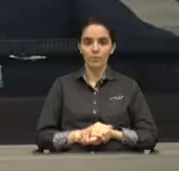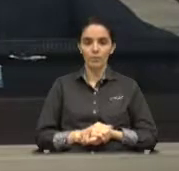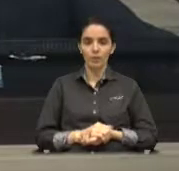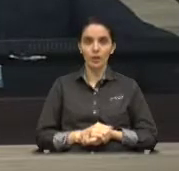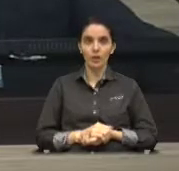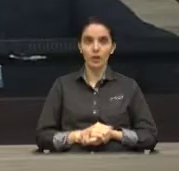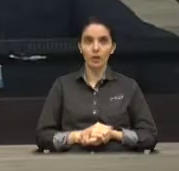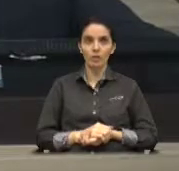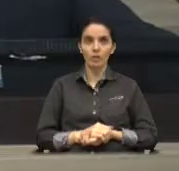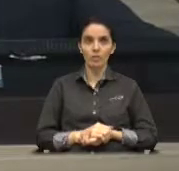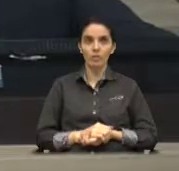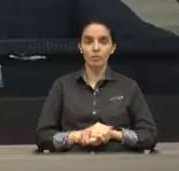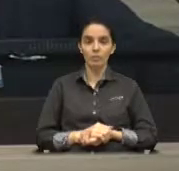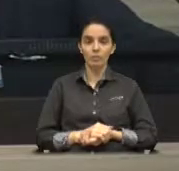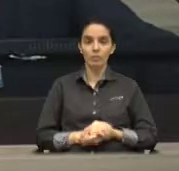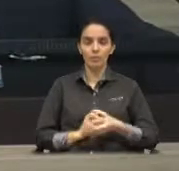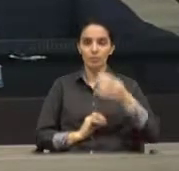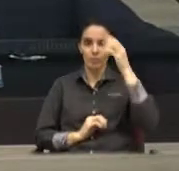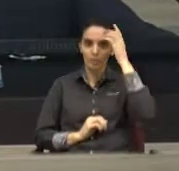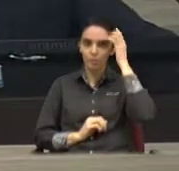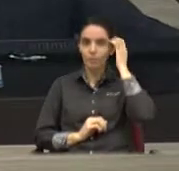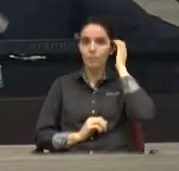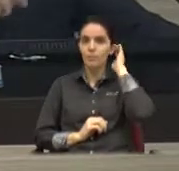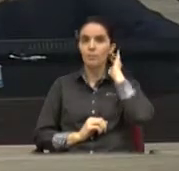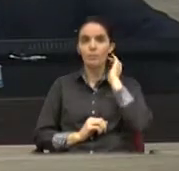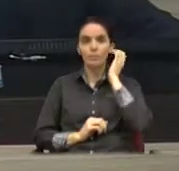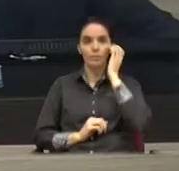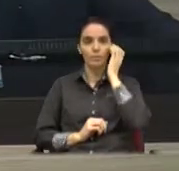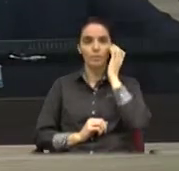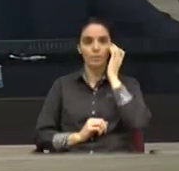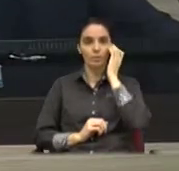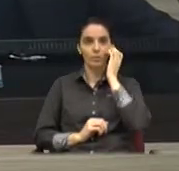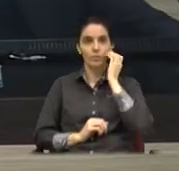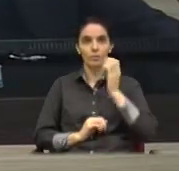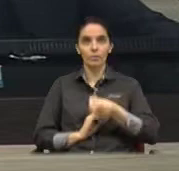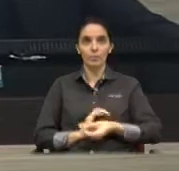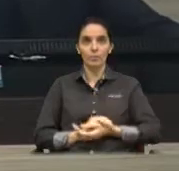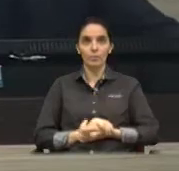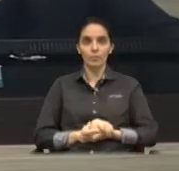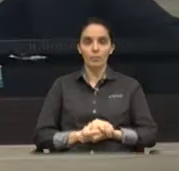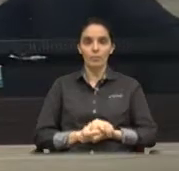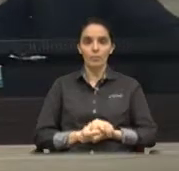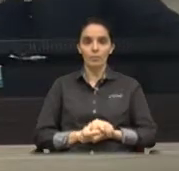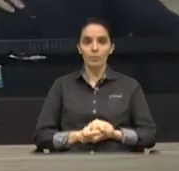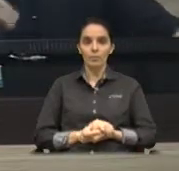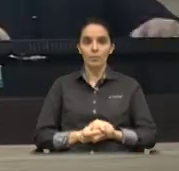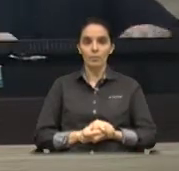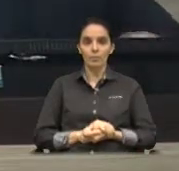pauta. Tem dois projetos aqui de vereadores para serem lidos.